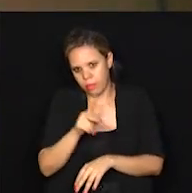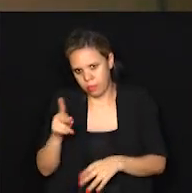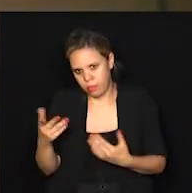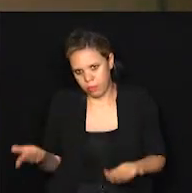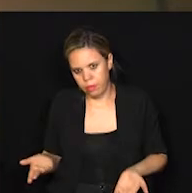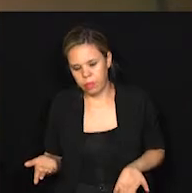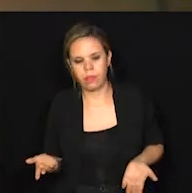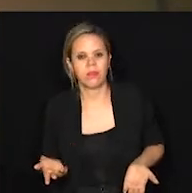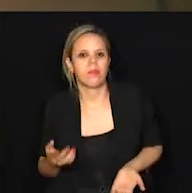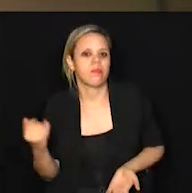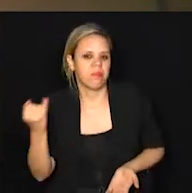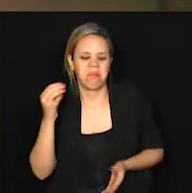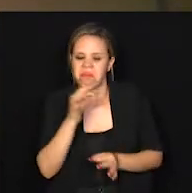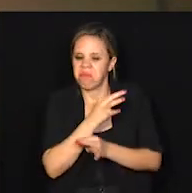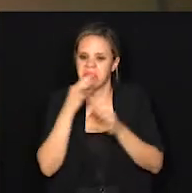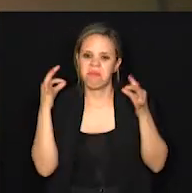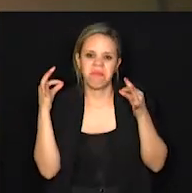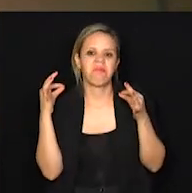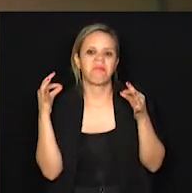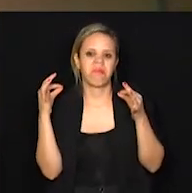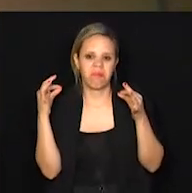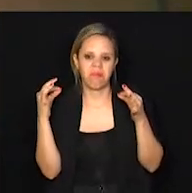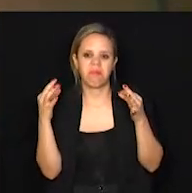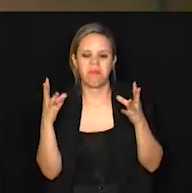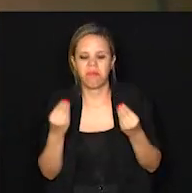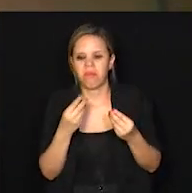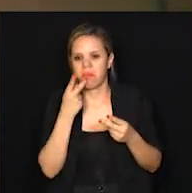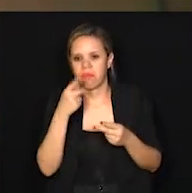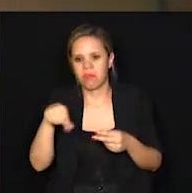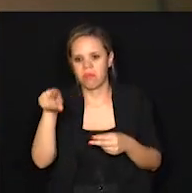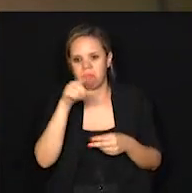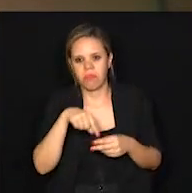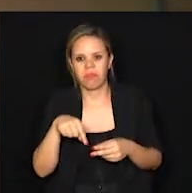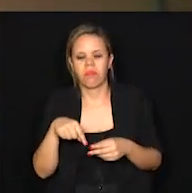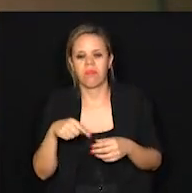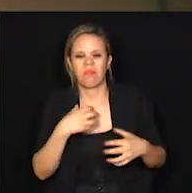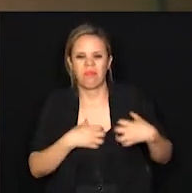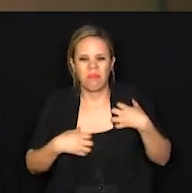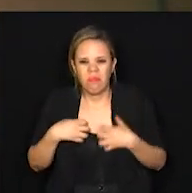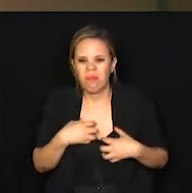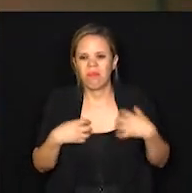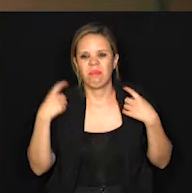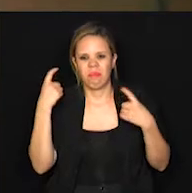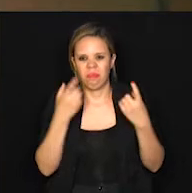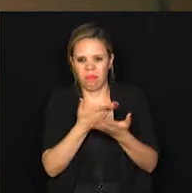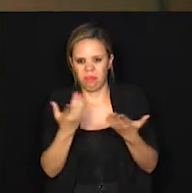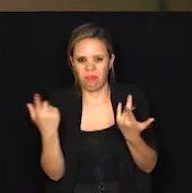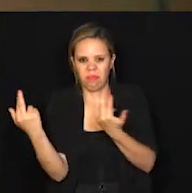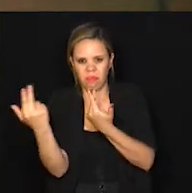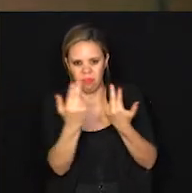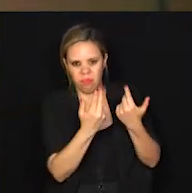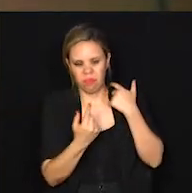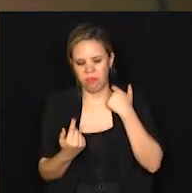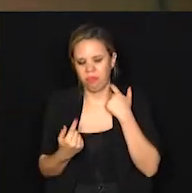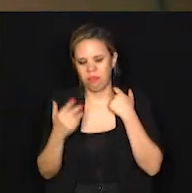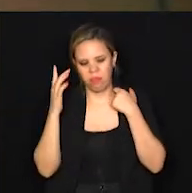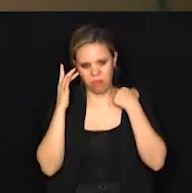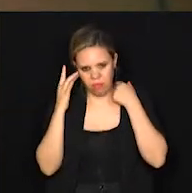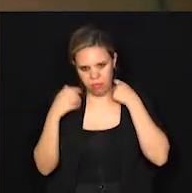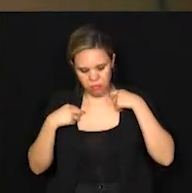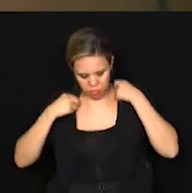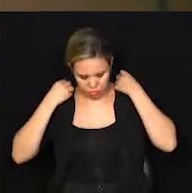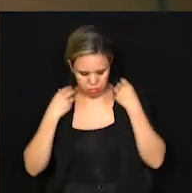e que a gente deve valorizar muito e sempre informar a população, né? Porque às vezes a gente ouve